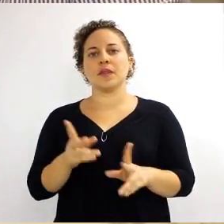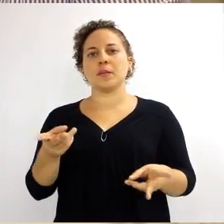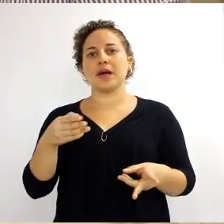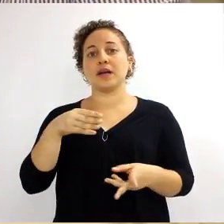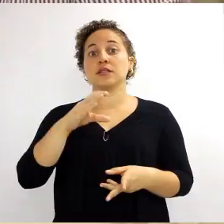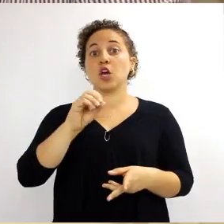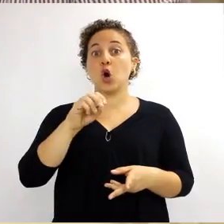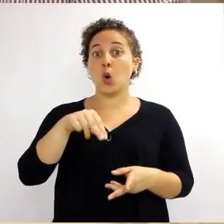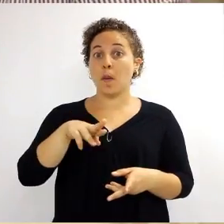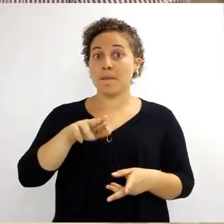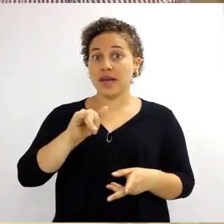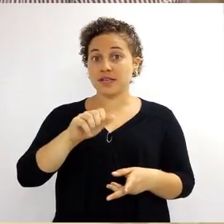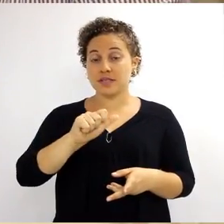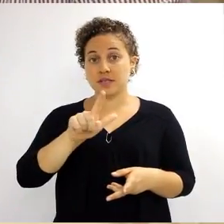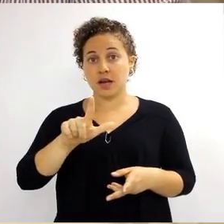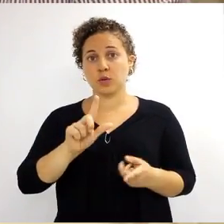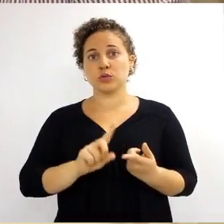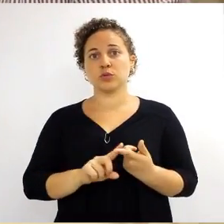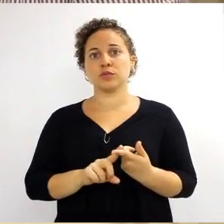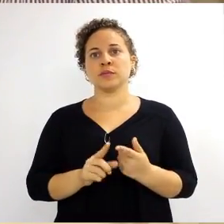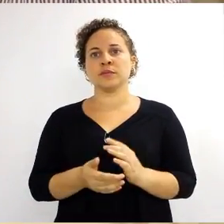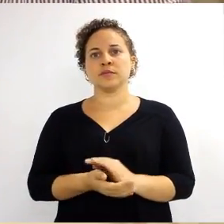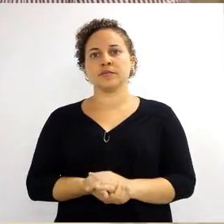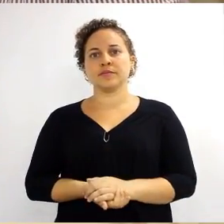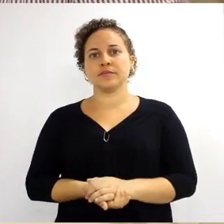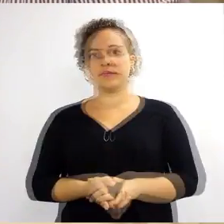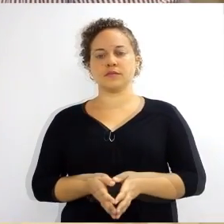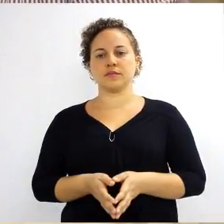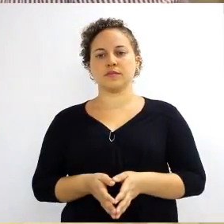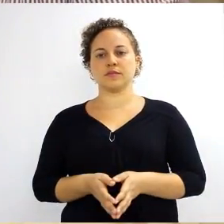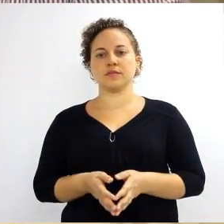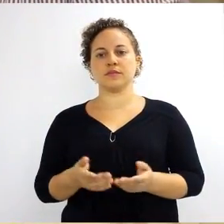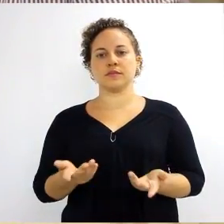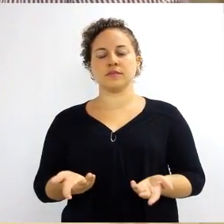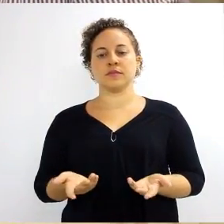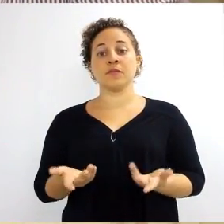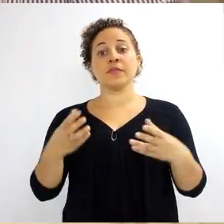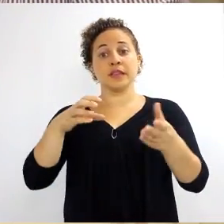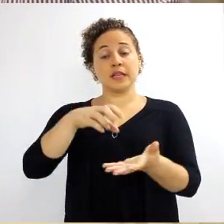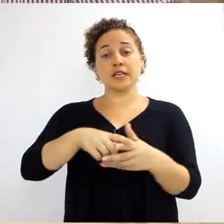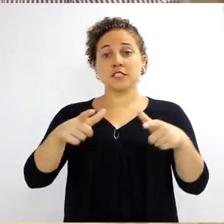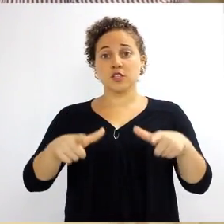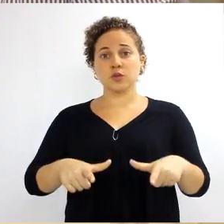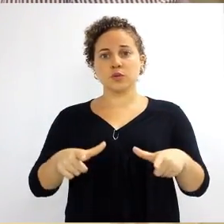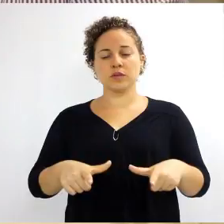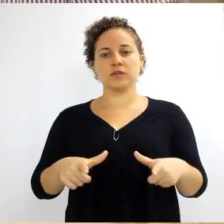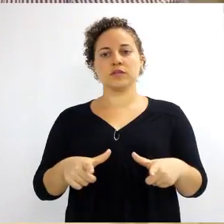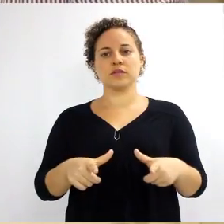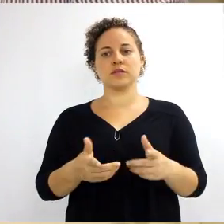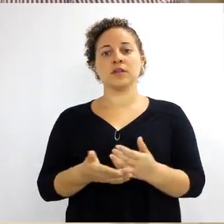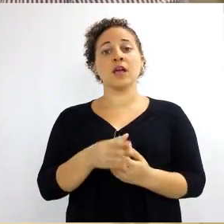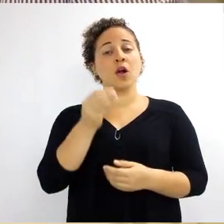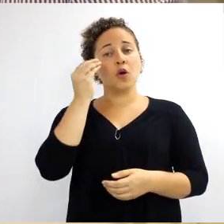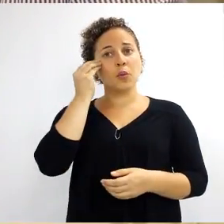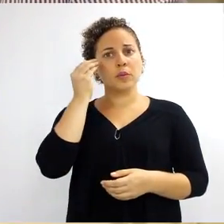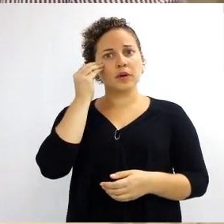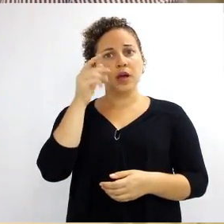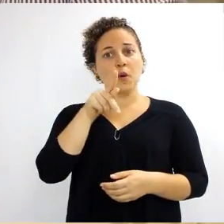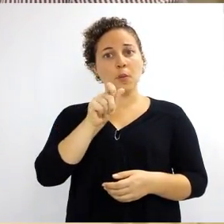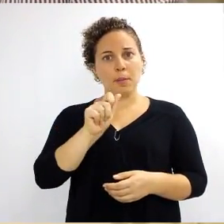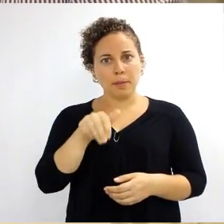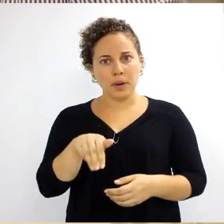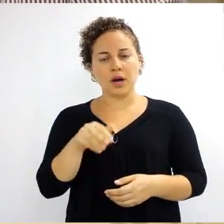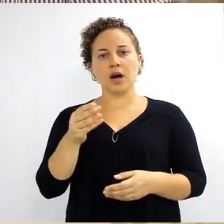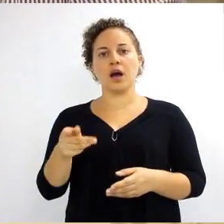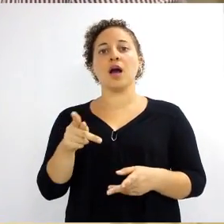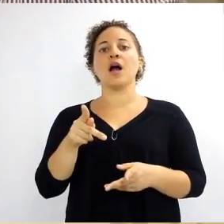todinha, prefeitura, Polícia Federal, Caixa Econômica Federal, toda essa área aí. Não é fácil. Então, observem que o PAN é o